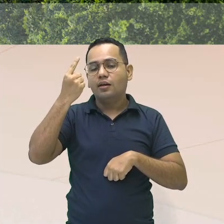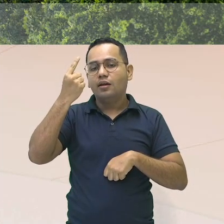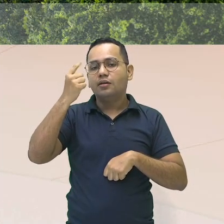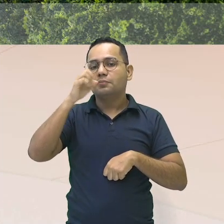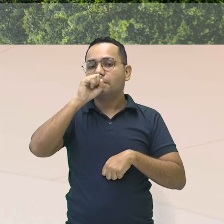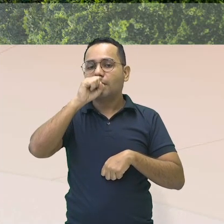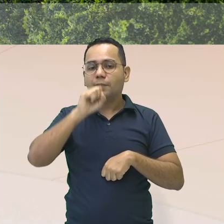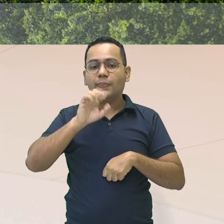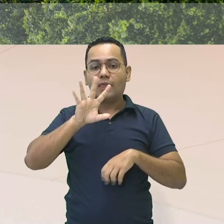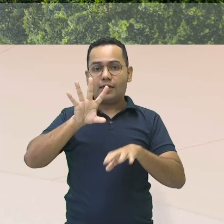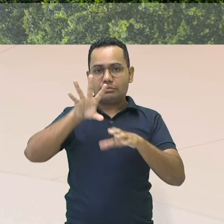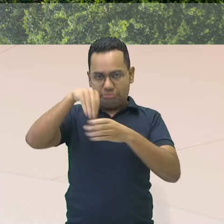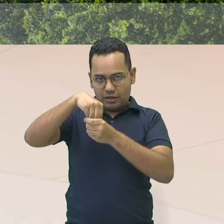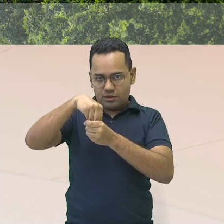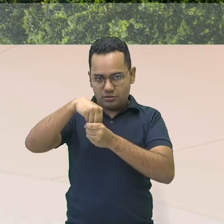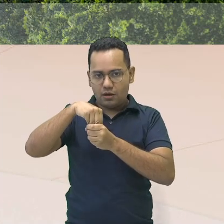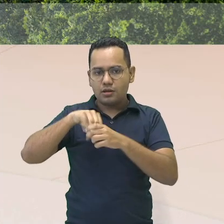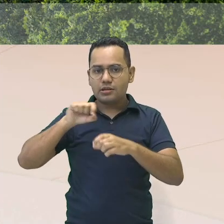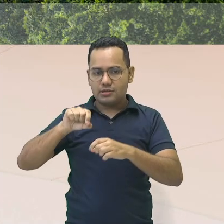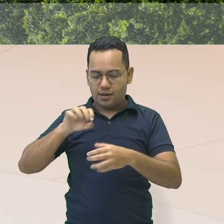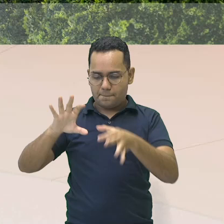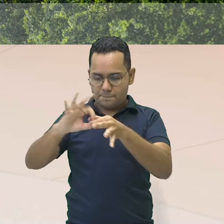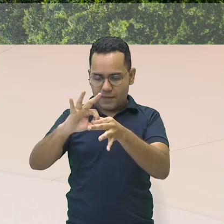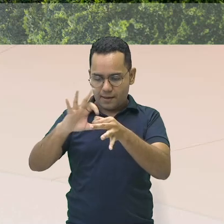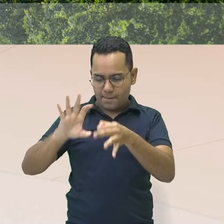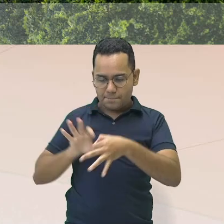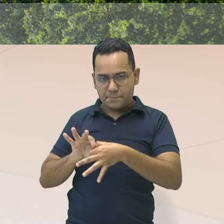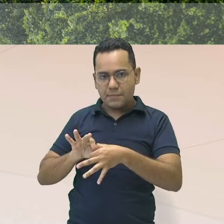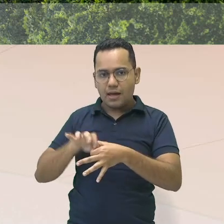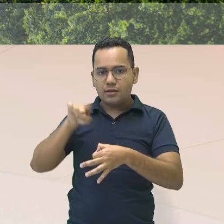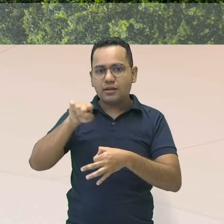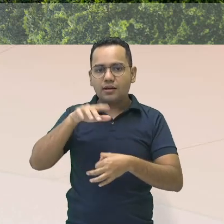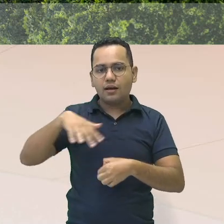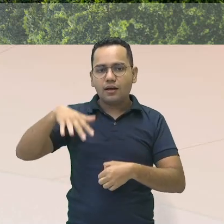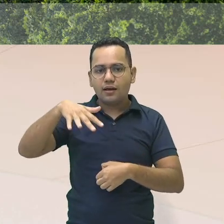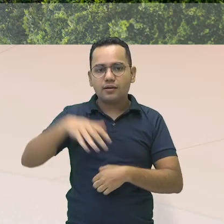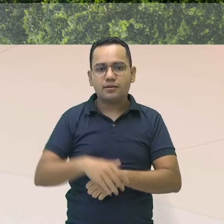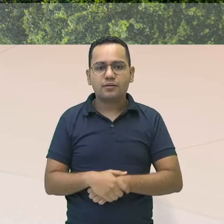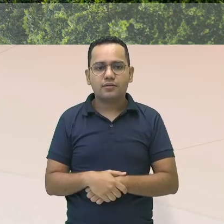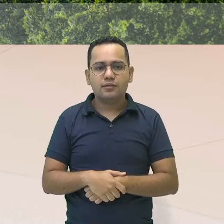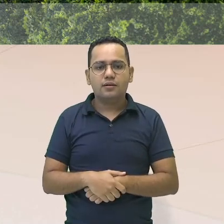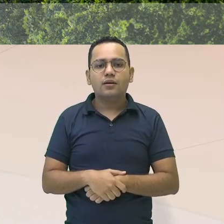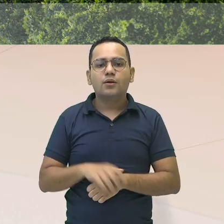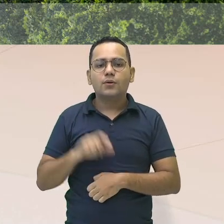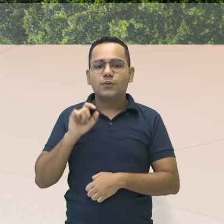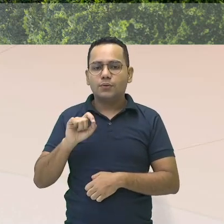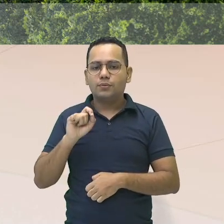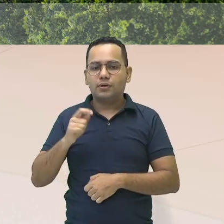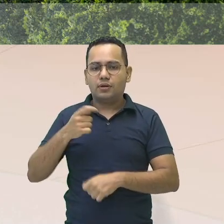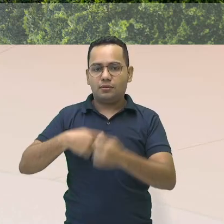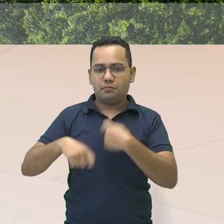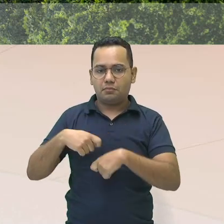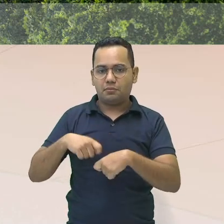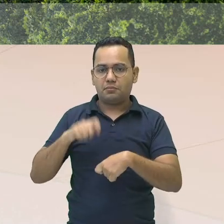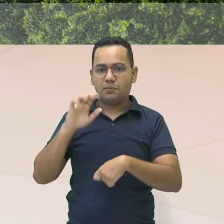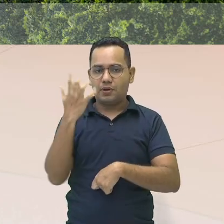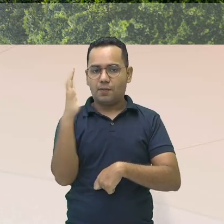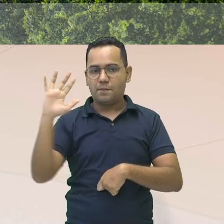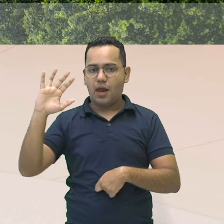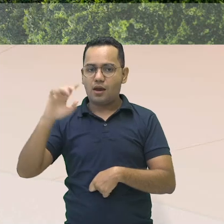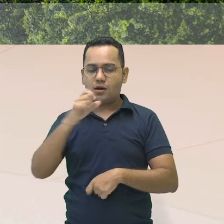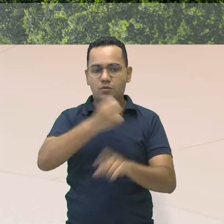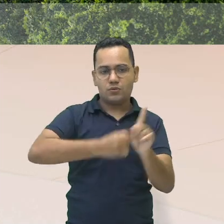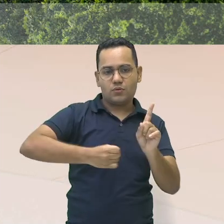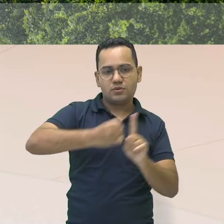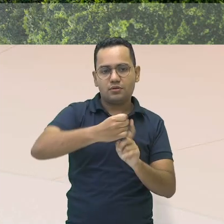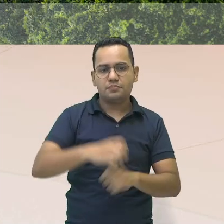variáveis, aspecto social, ambiental e também o aspecto econômico, certo? E aí, turma, eu gostaria